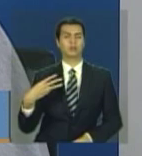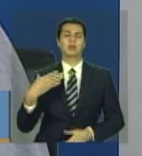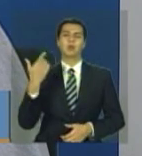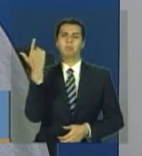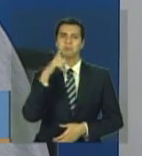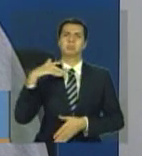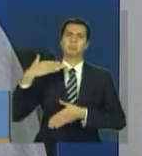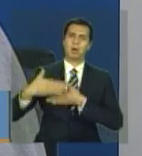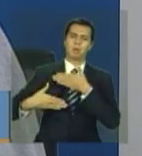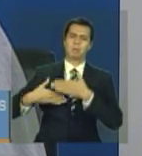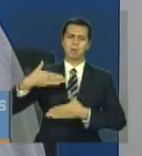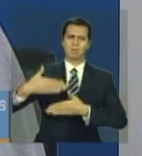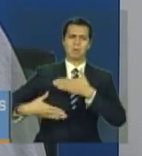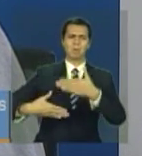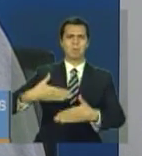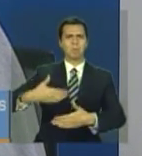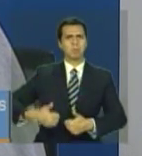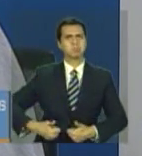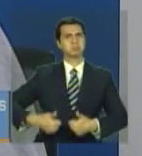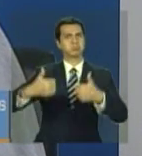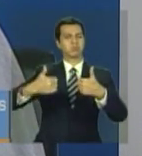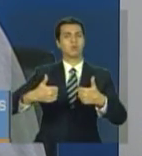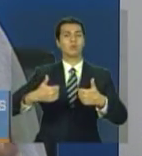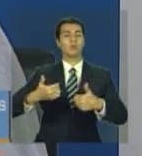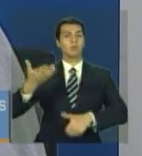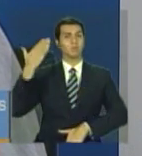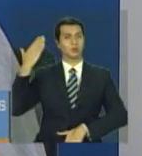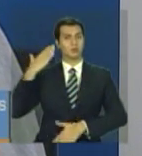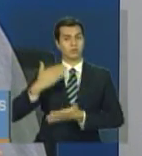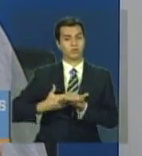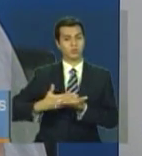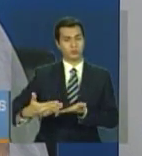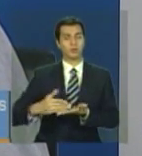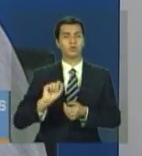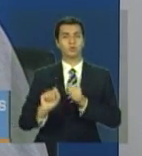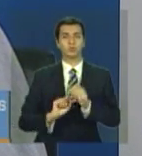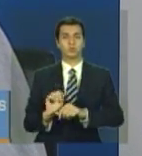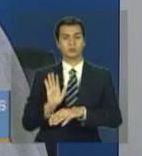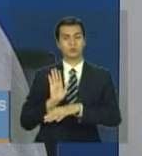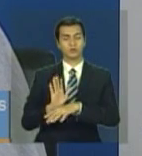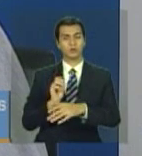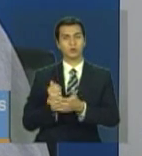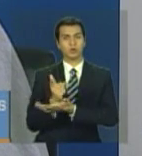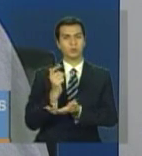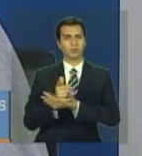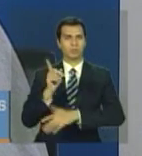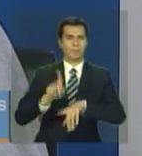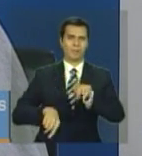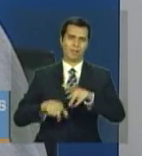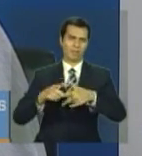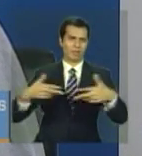voltado aos equipamentos mesmo, aos instrumentos, aos utensílios, né?